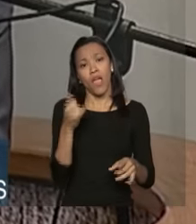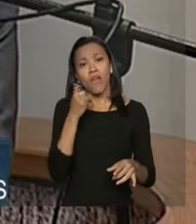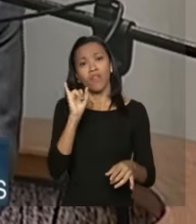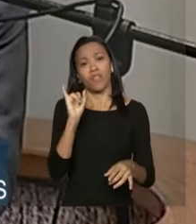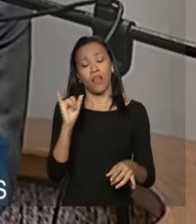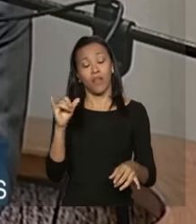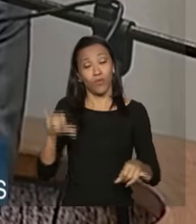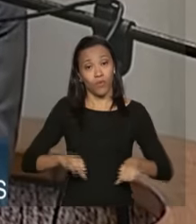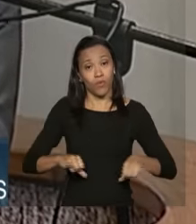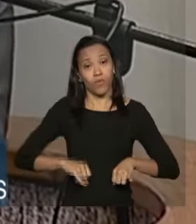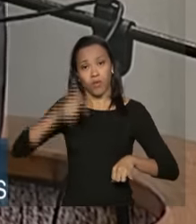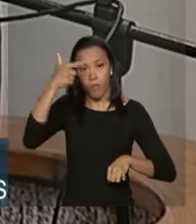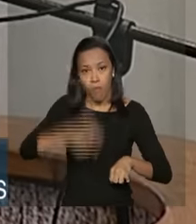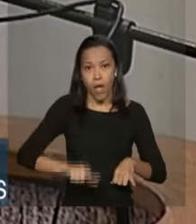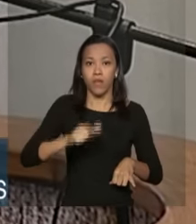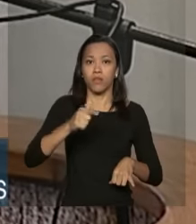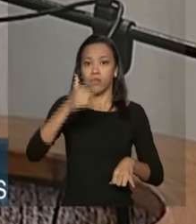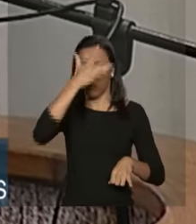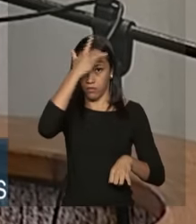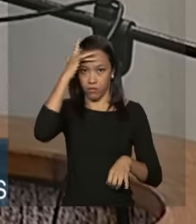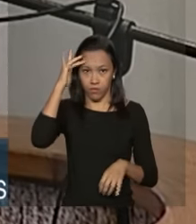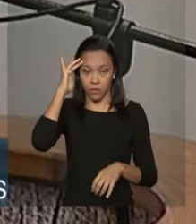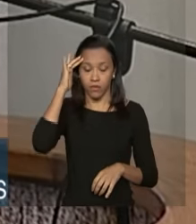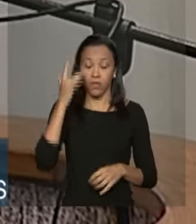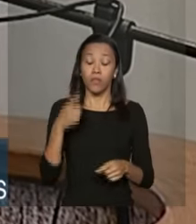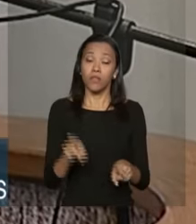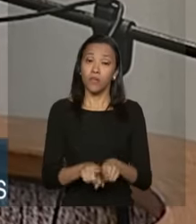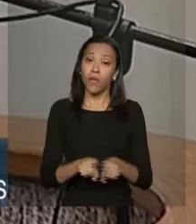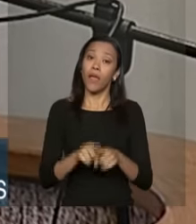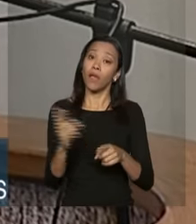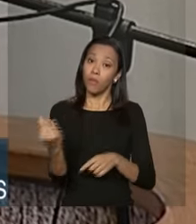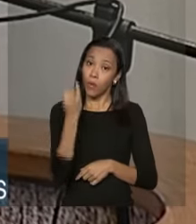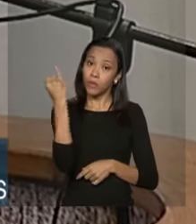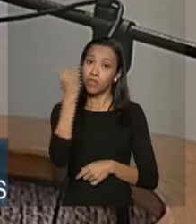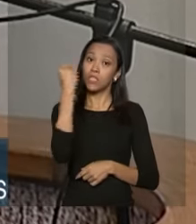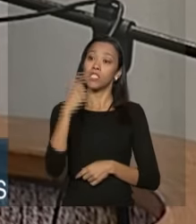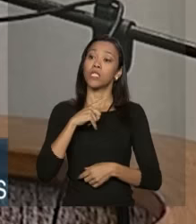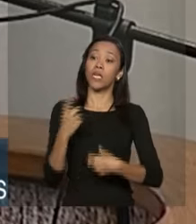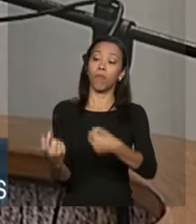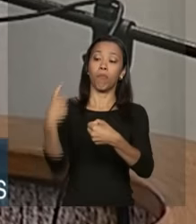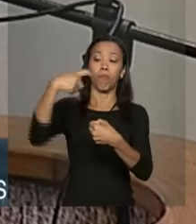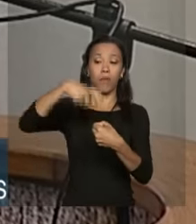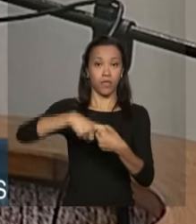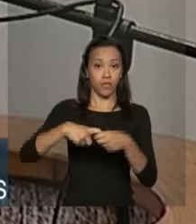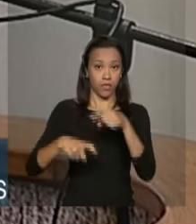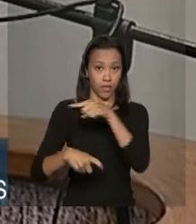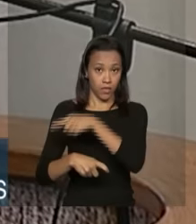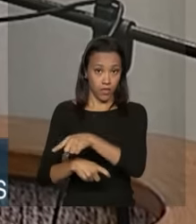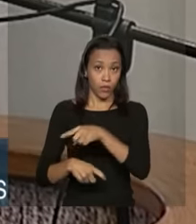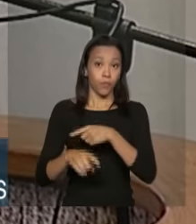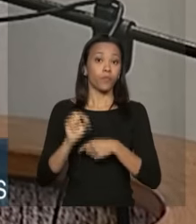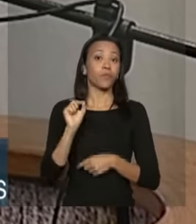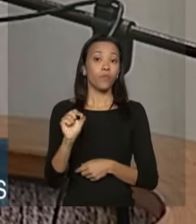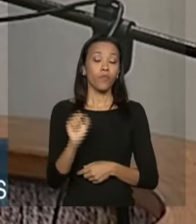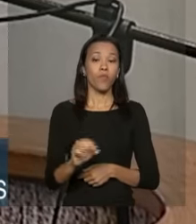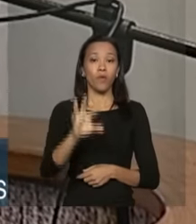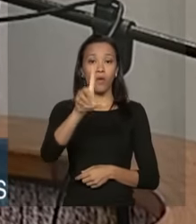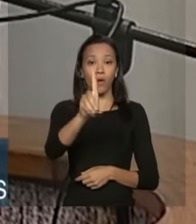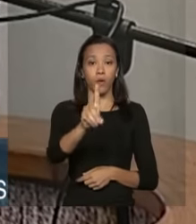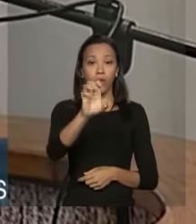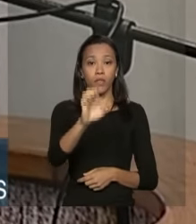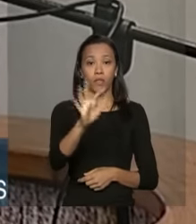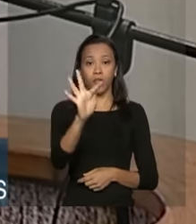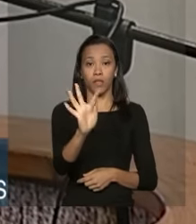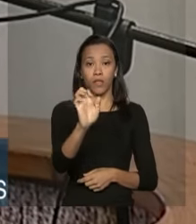isso que as unc em colaboração com Defensoria Pública da União e com